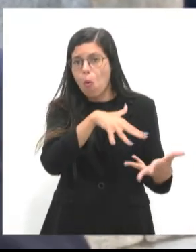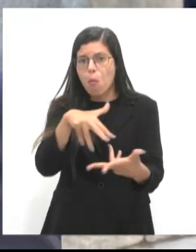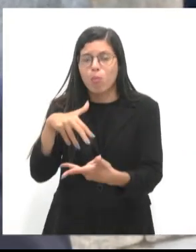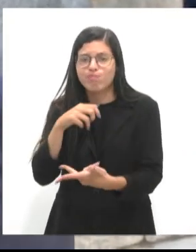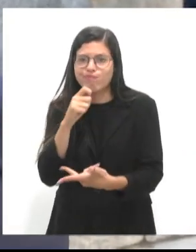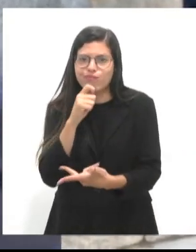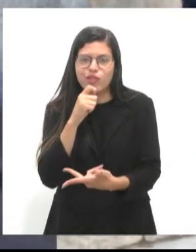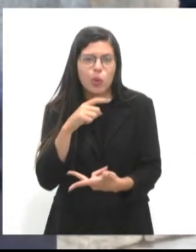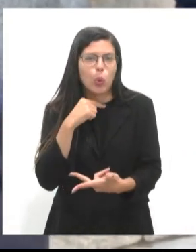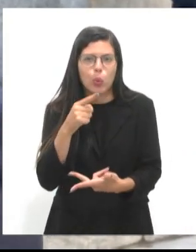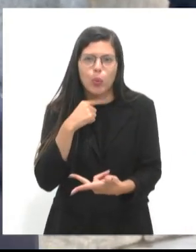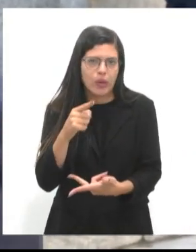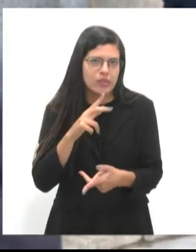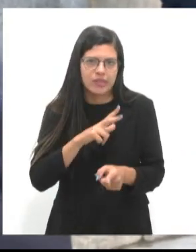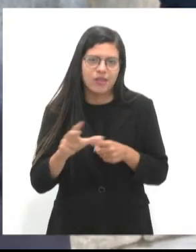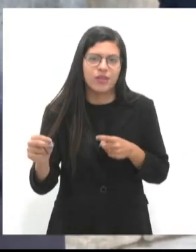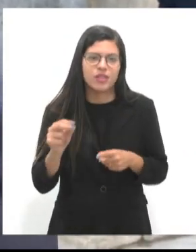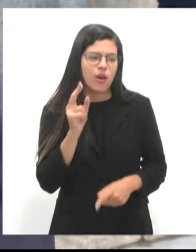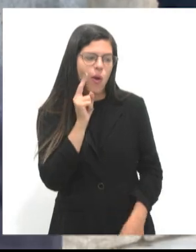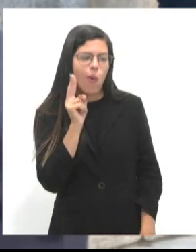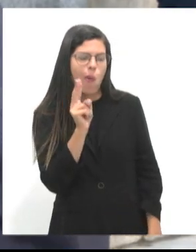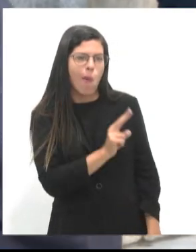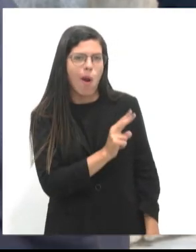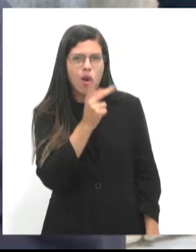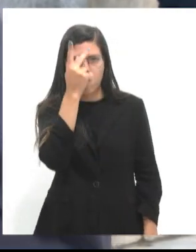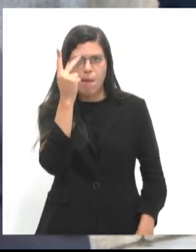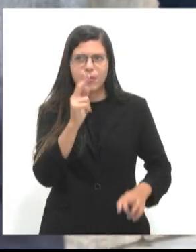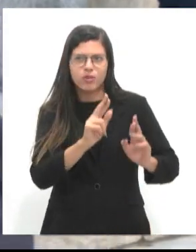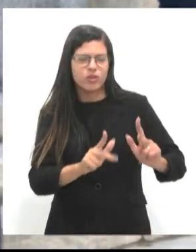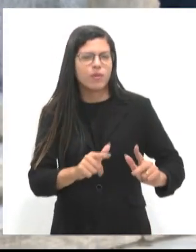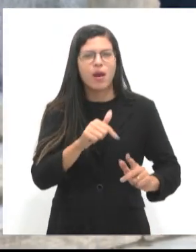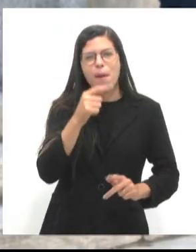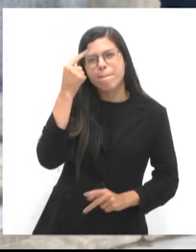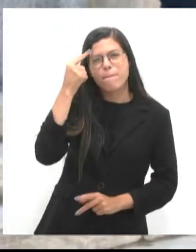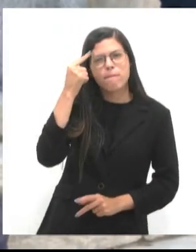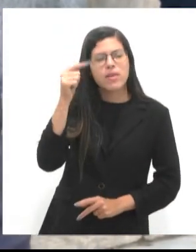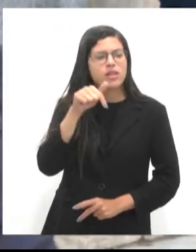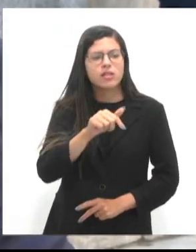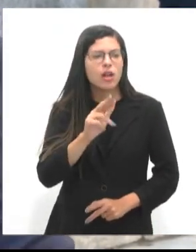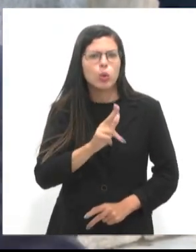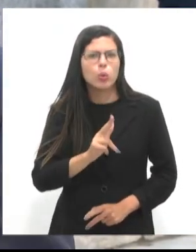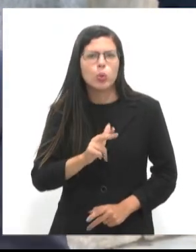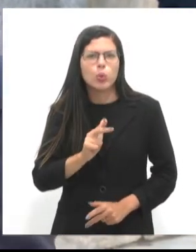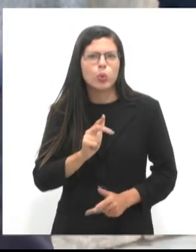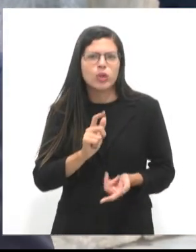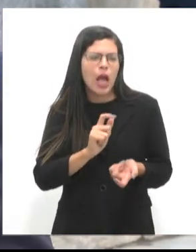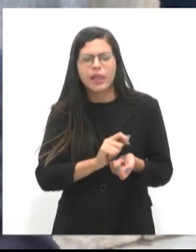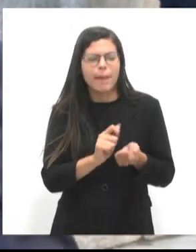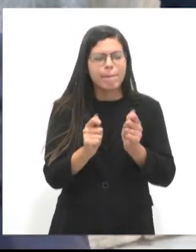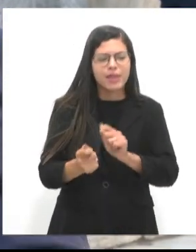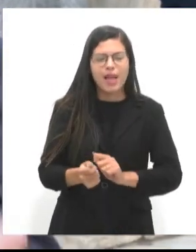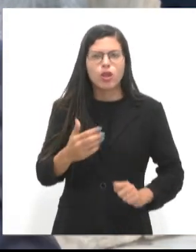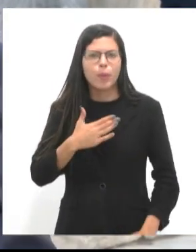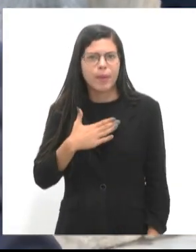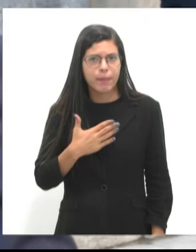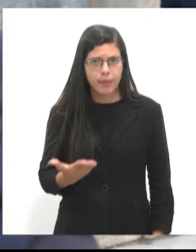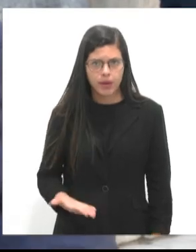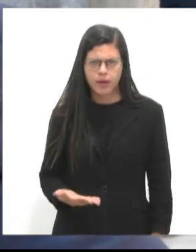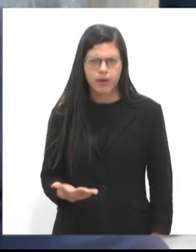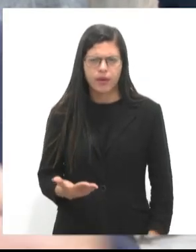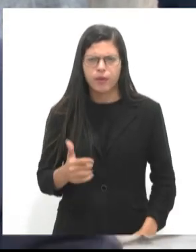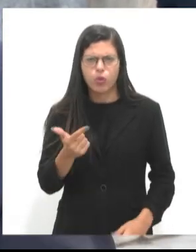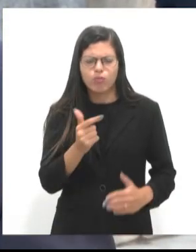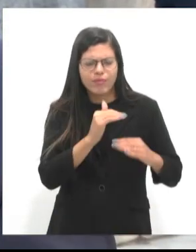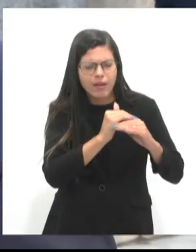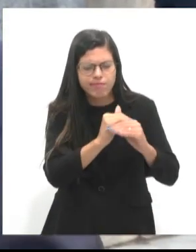superar. Então, quando eu olho alguém diferente, o que eu faço? Não, ele não está dentro do meu padrão. Ora, não existe padrão. Eu tenho que entender que o mundo é